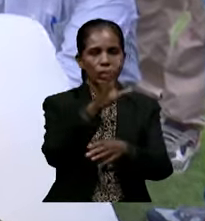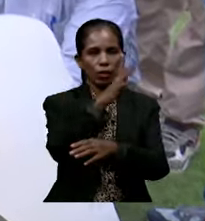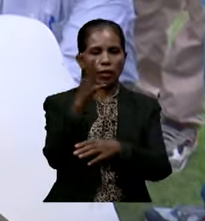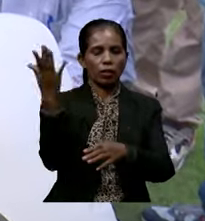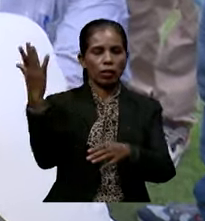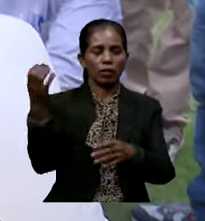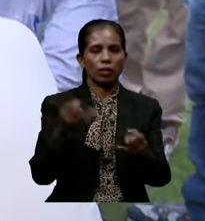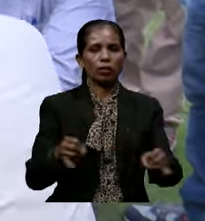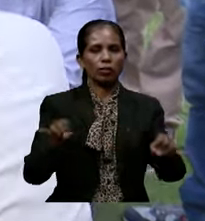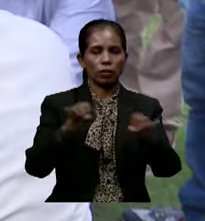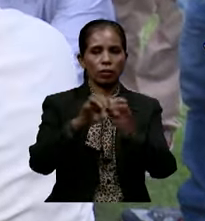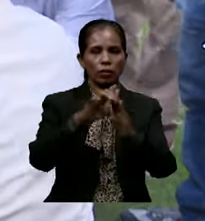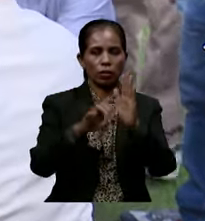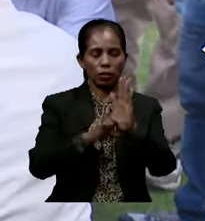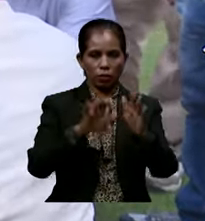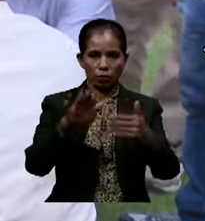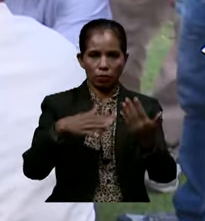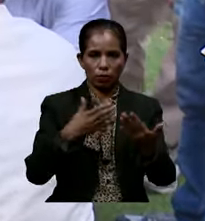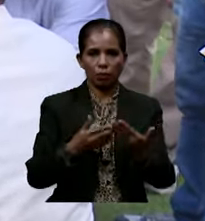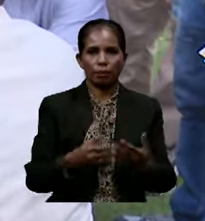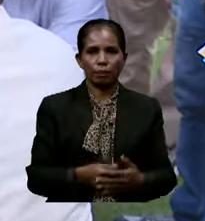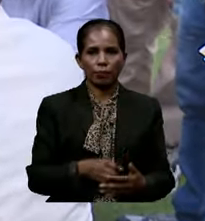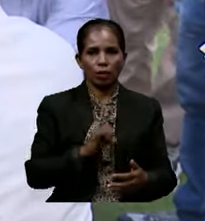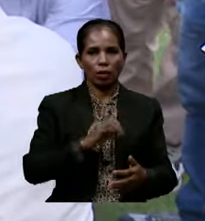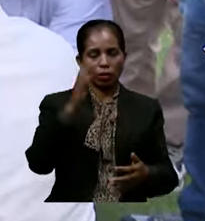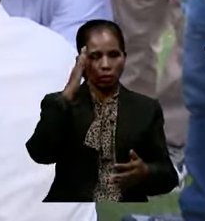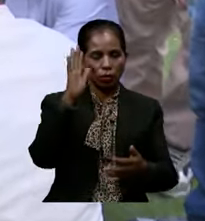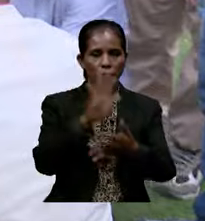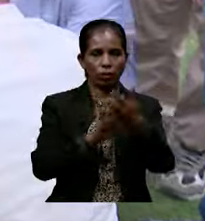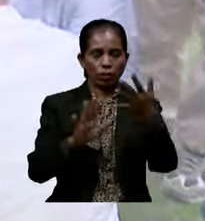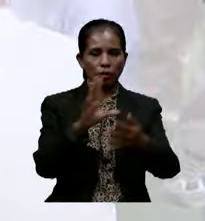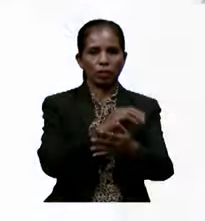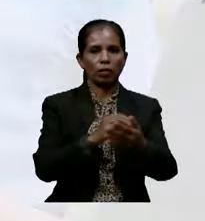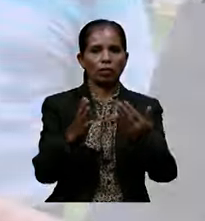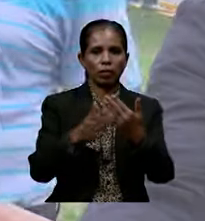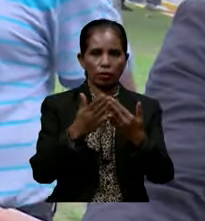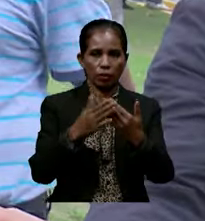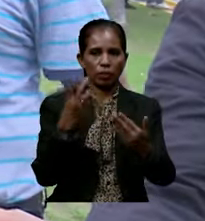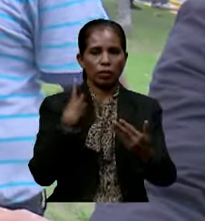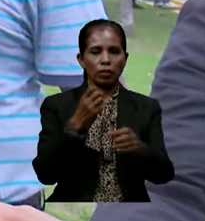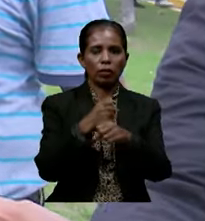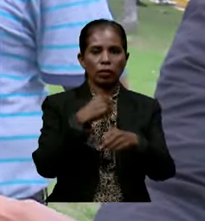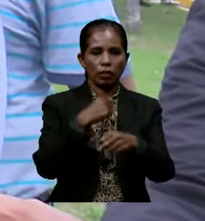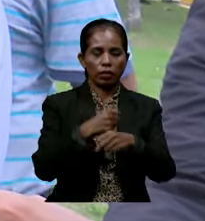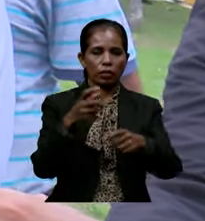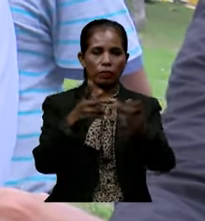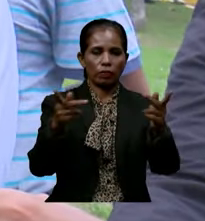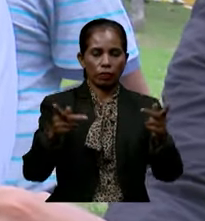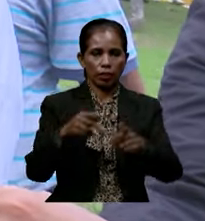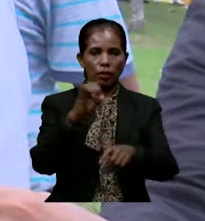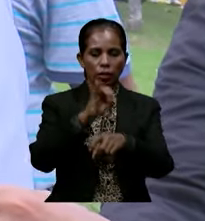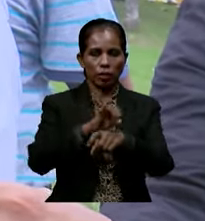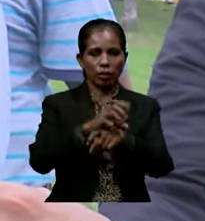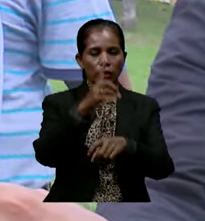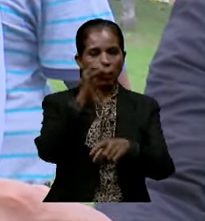a instituição na Estado Sirahoto. Awa noin seremoni dene, seremoni simples si dene bema kita halau ya aredores katedral dili.